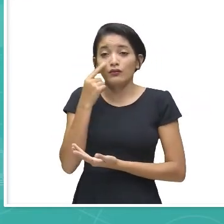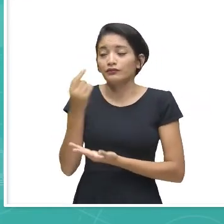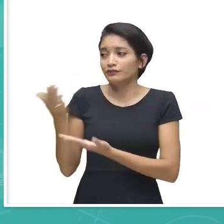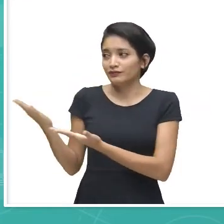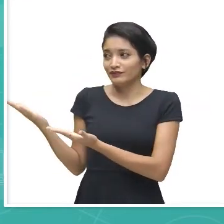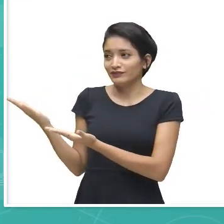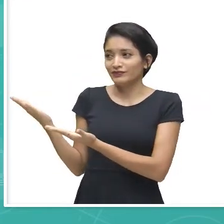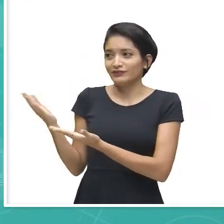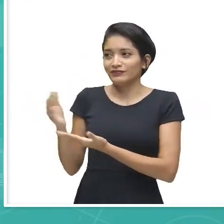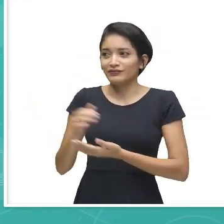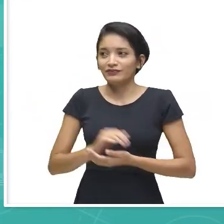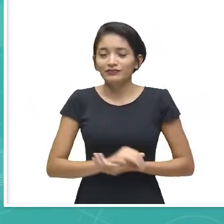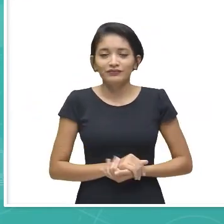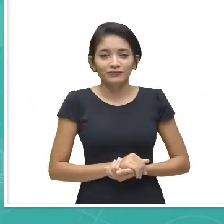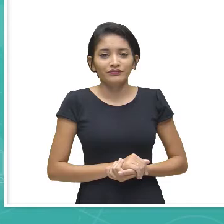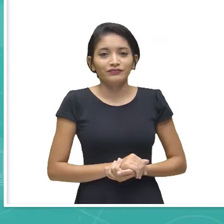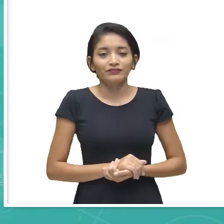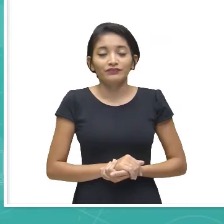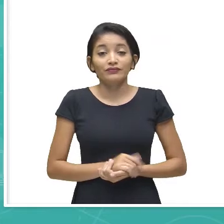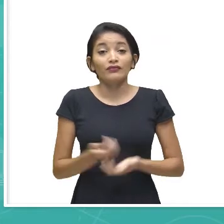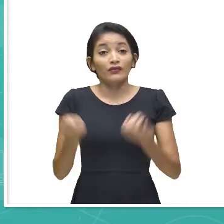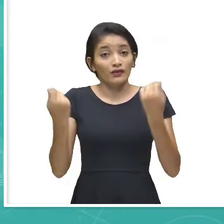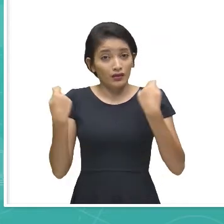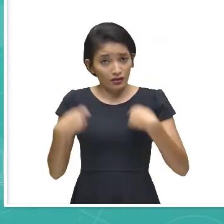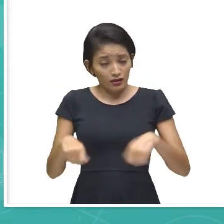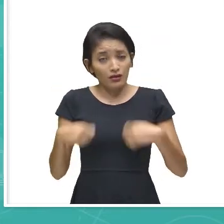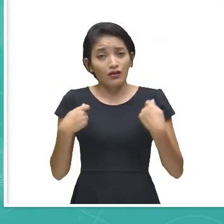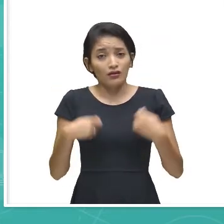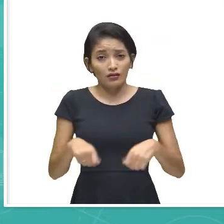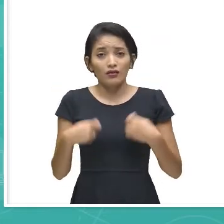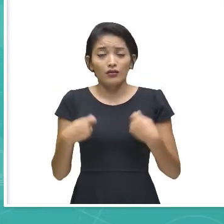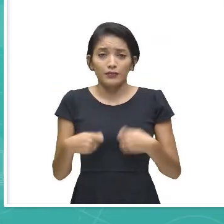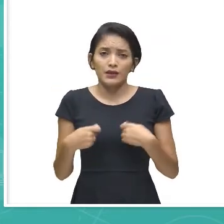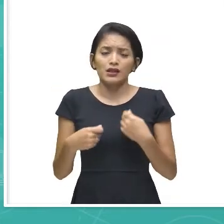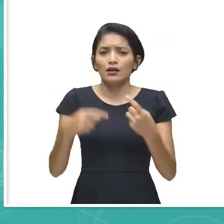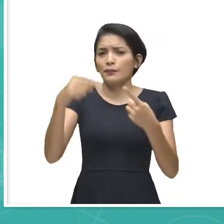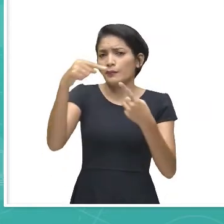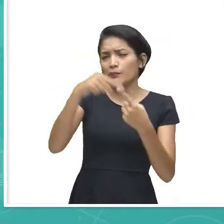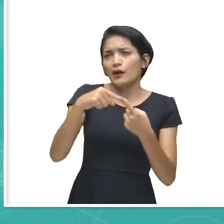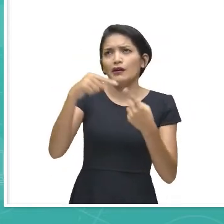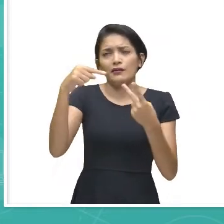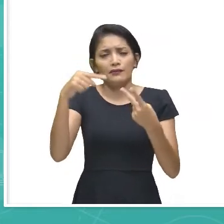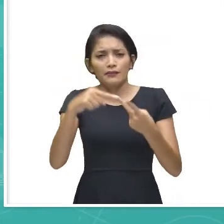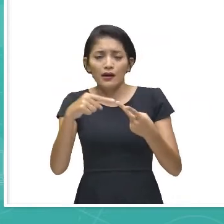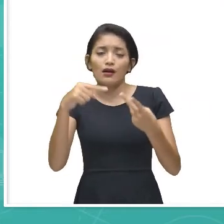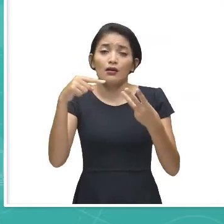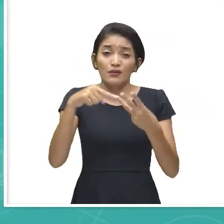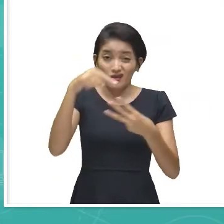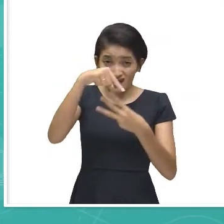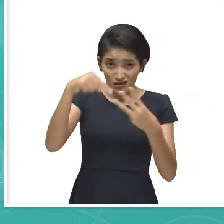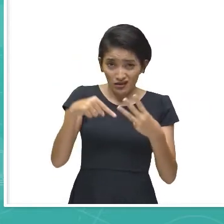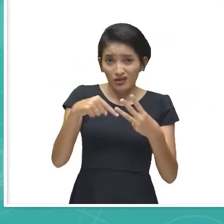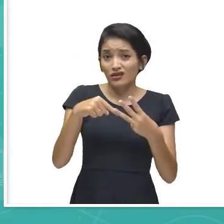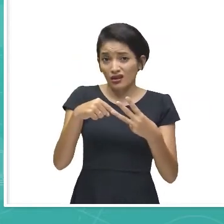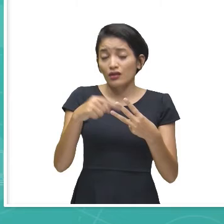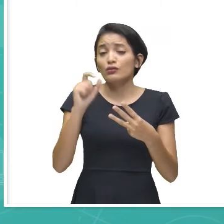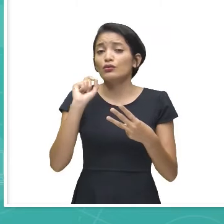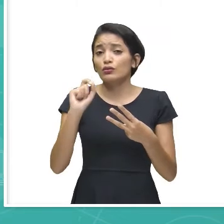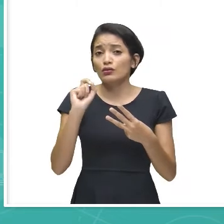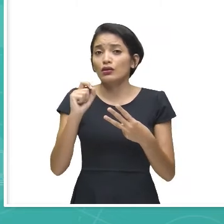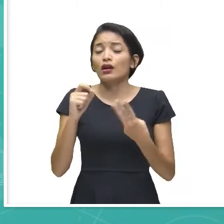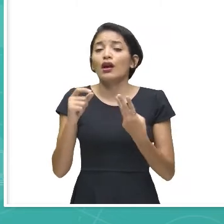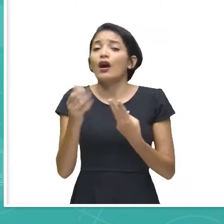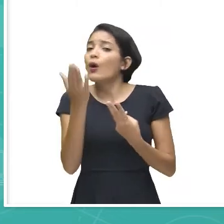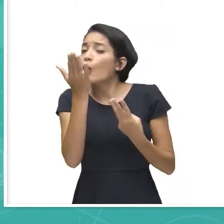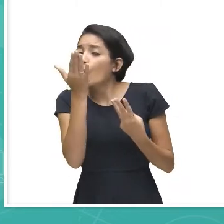importantes. É necessário, seja ectomorfo, mesomorfo, endomorfo, que a gente faça o